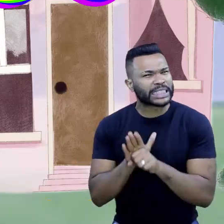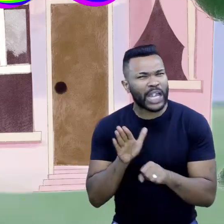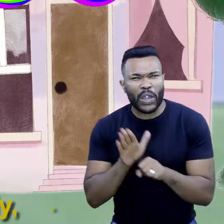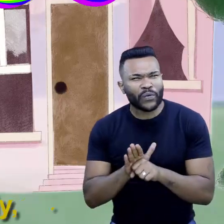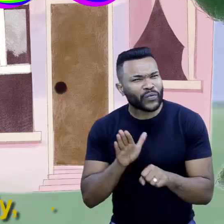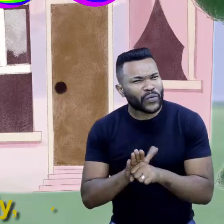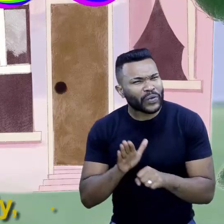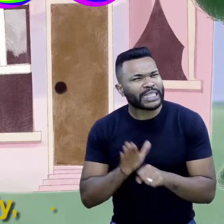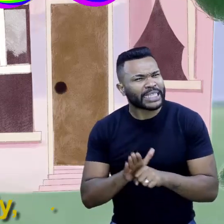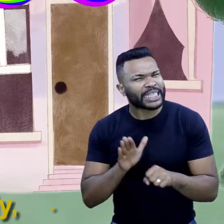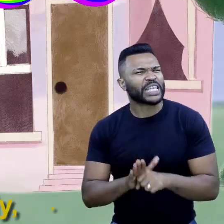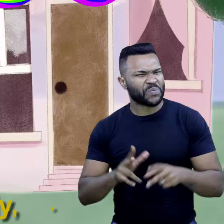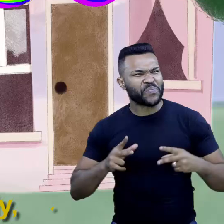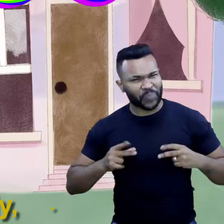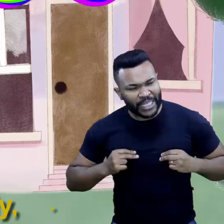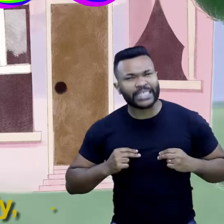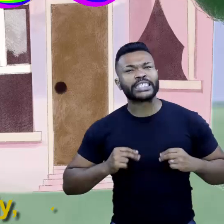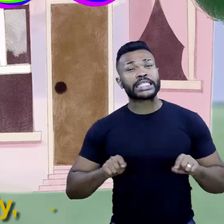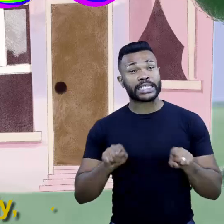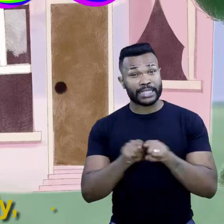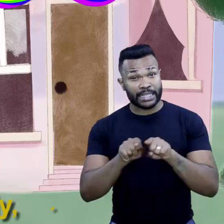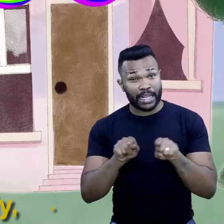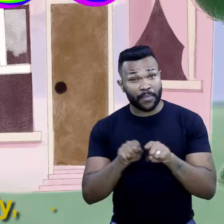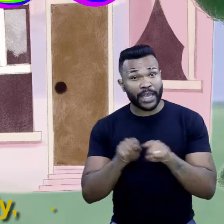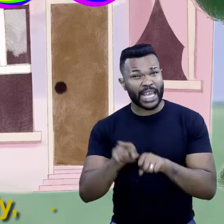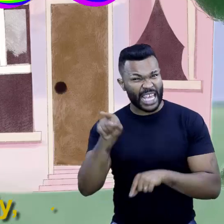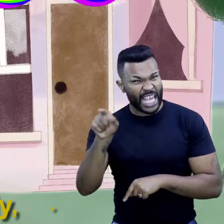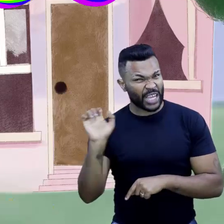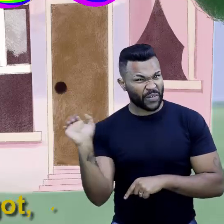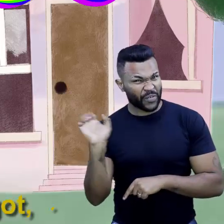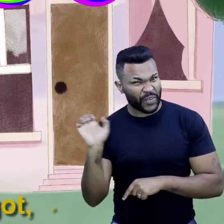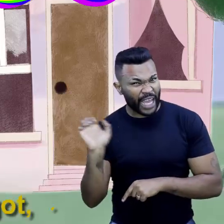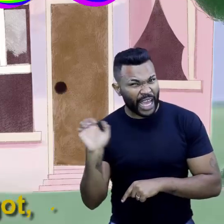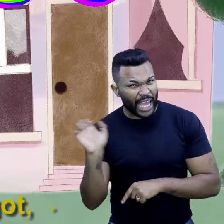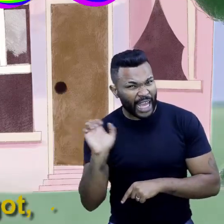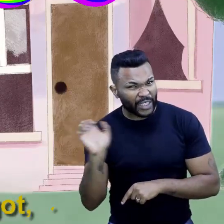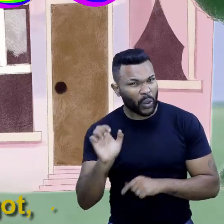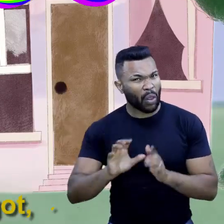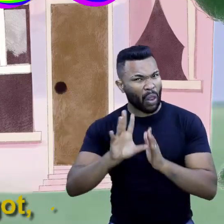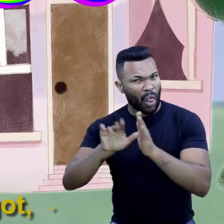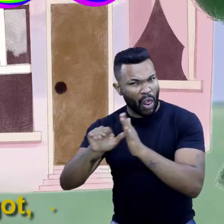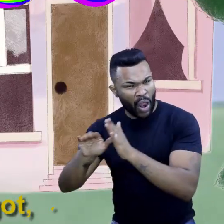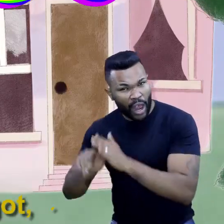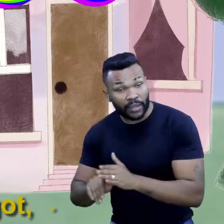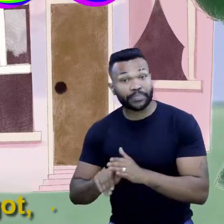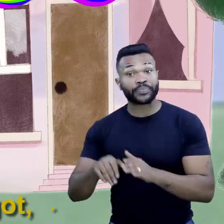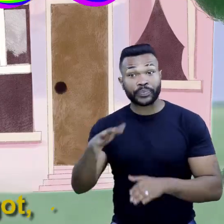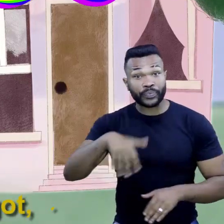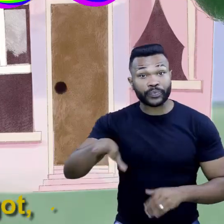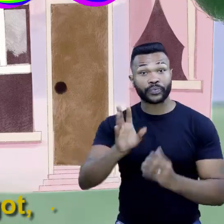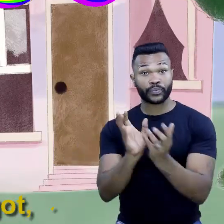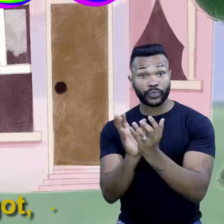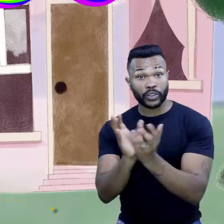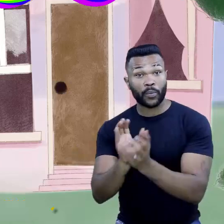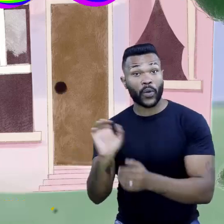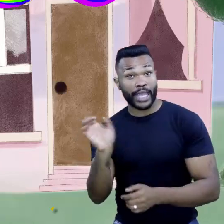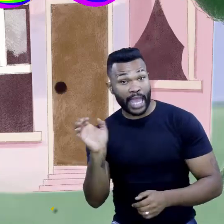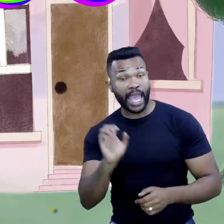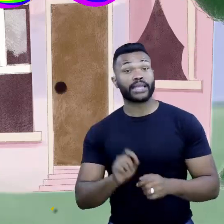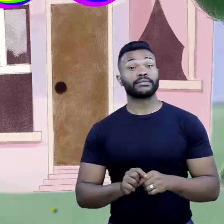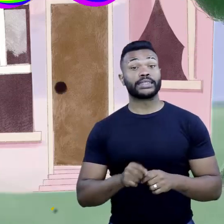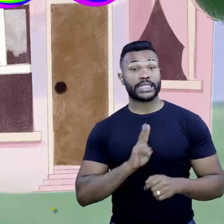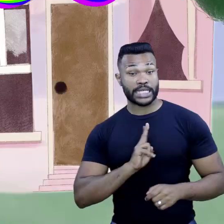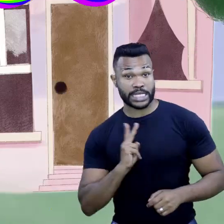mal, que se fudeu merecidamente, e também tirando aquele viado cleptomaníaco.